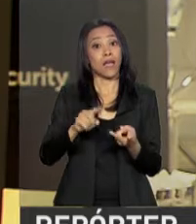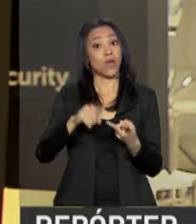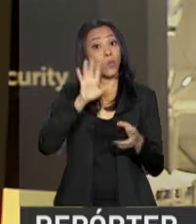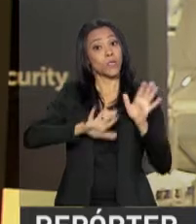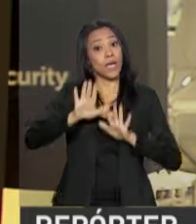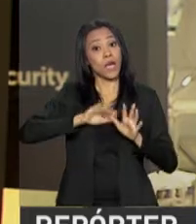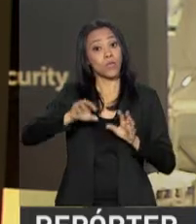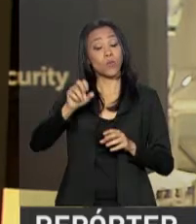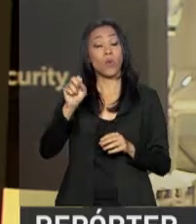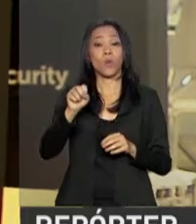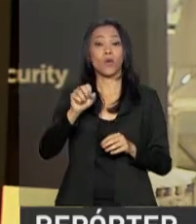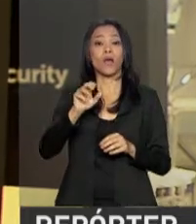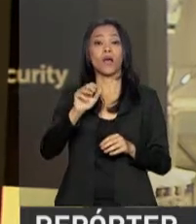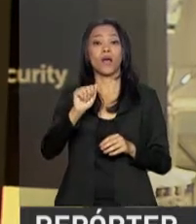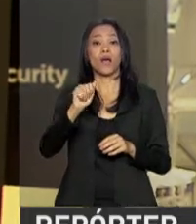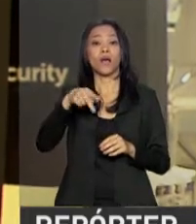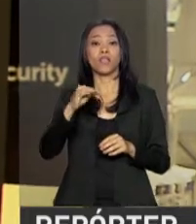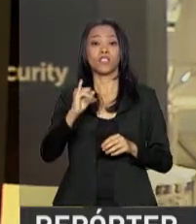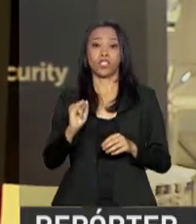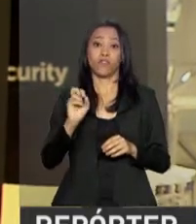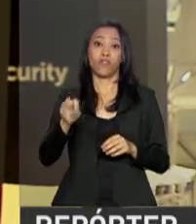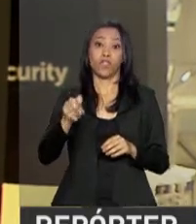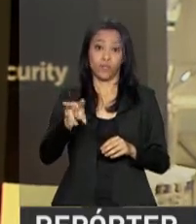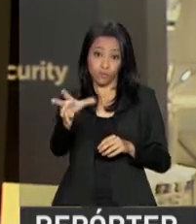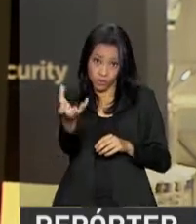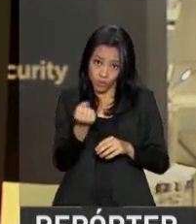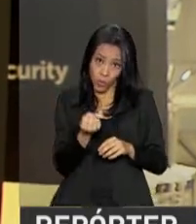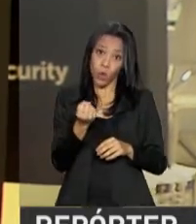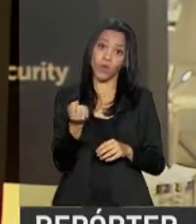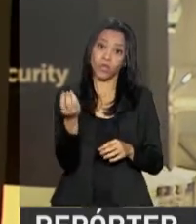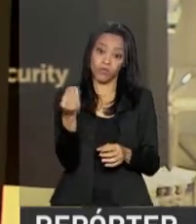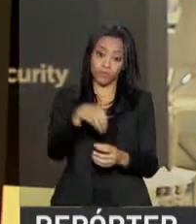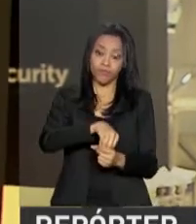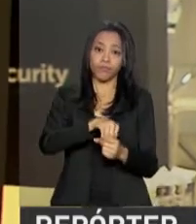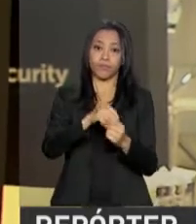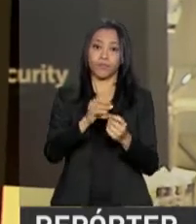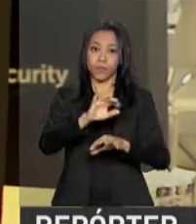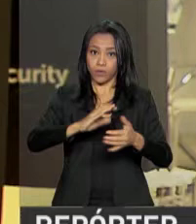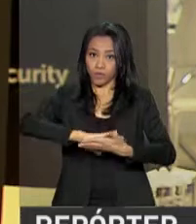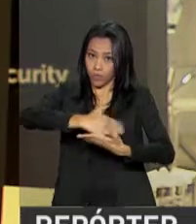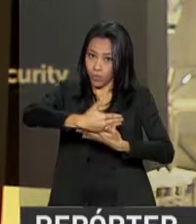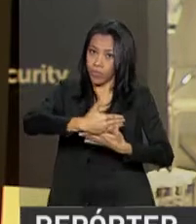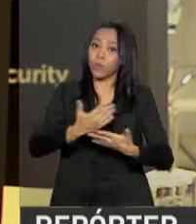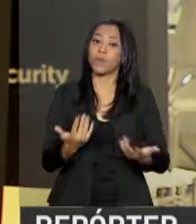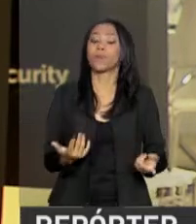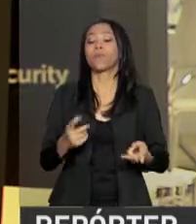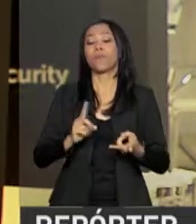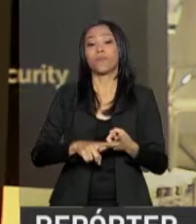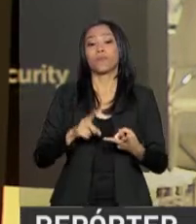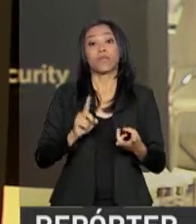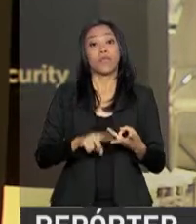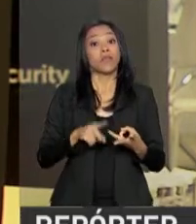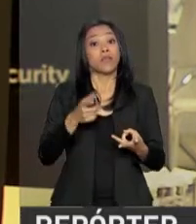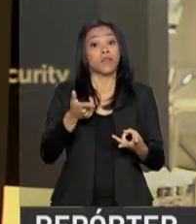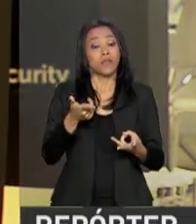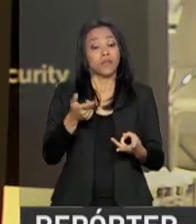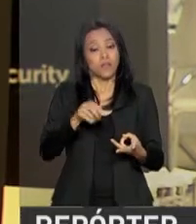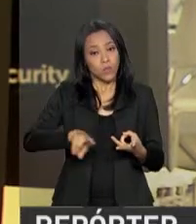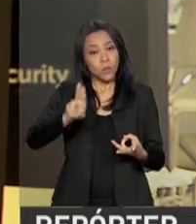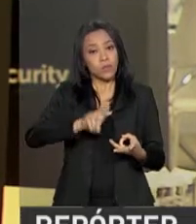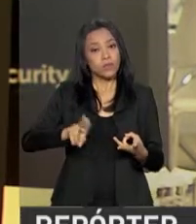tendo antes de qualidade também instalado e configurado dentro das melhores práticas para o seu ambiente